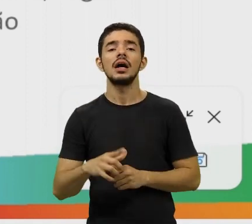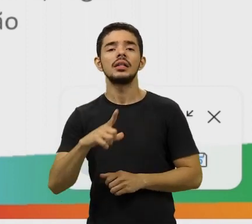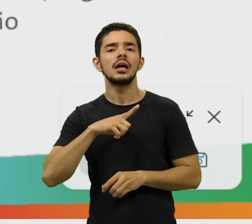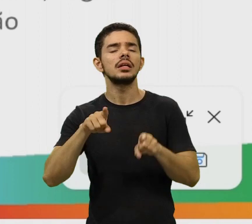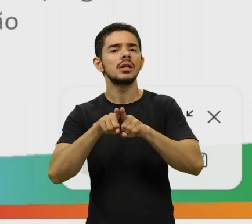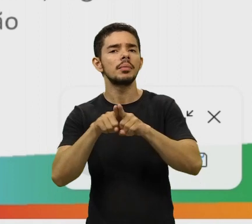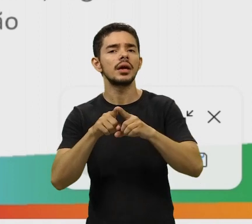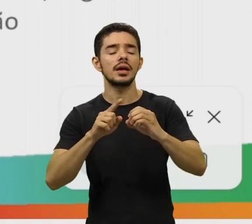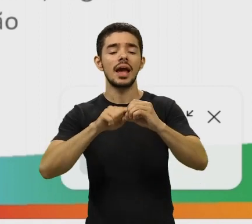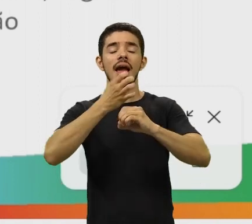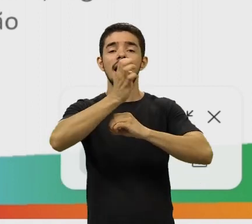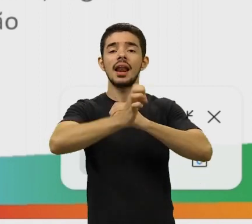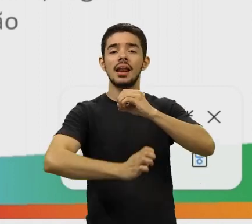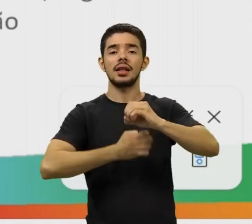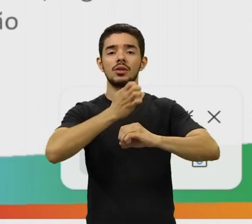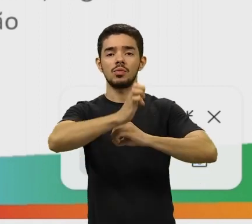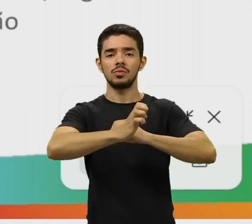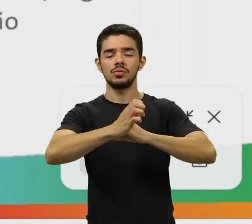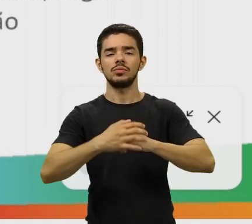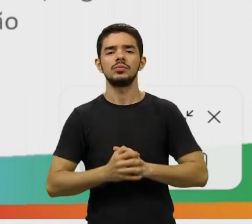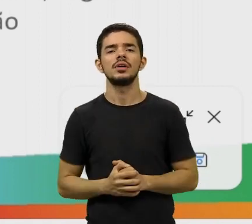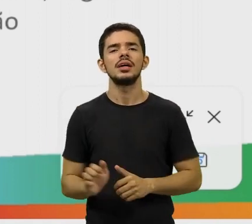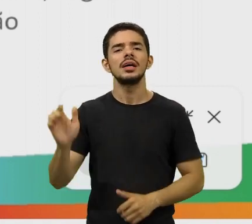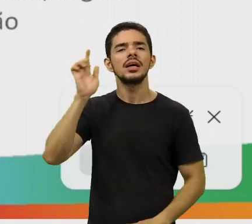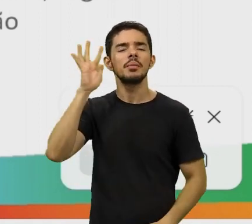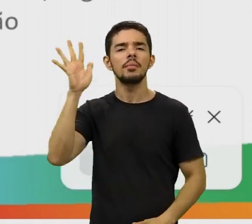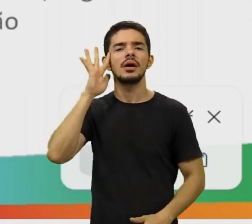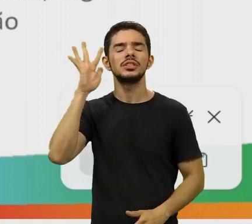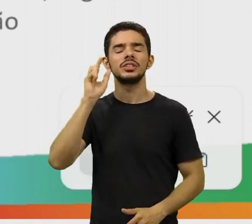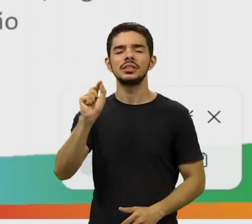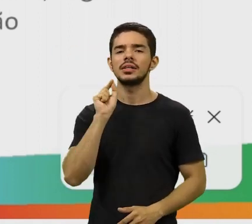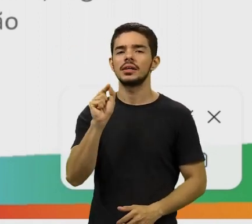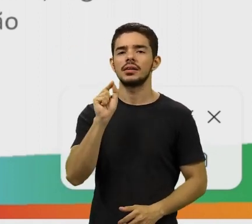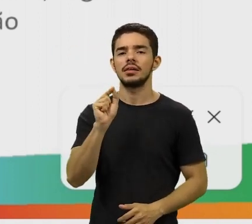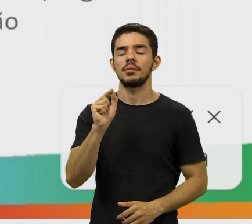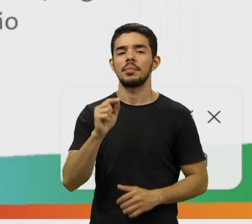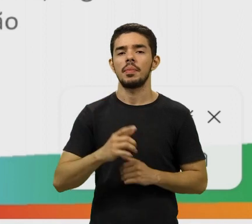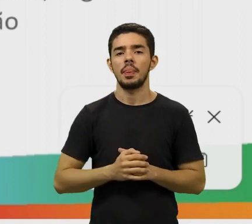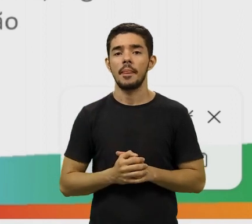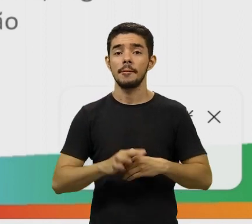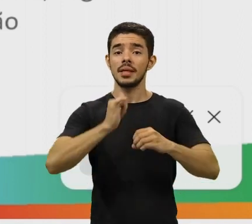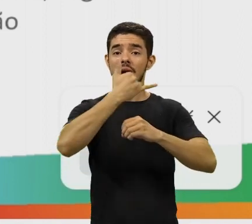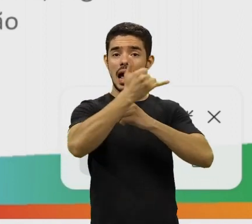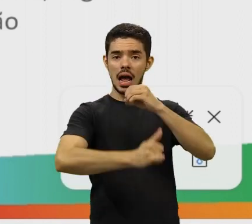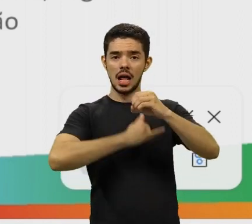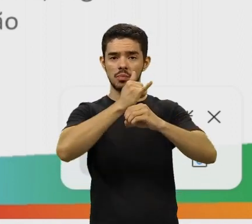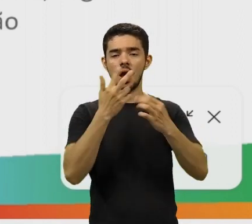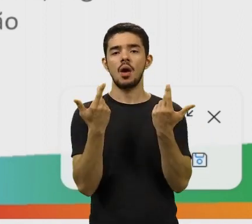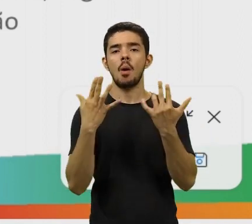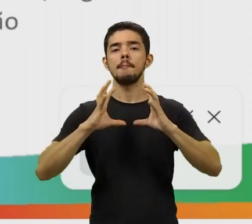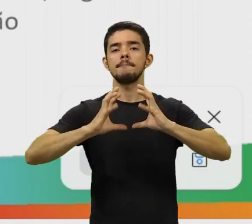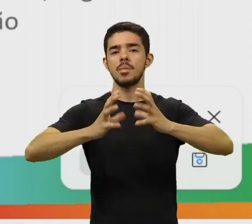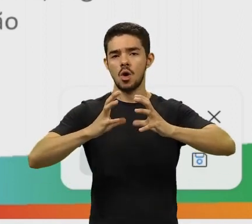também aí os elétrons. Imagine que o átomo é uma